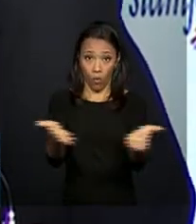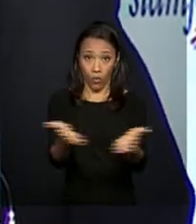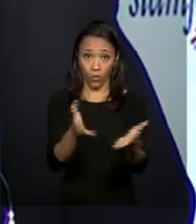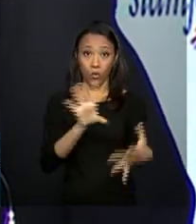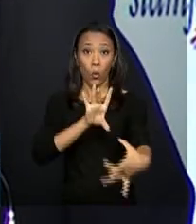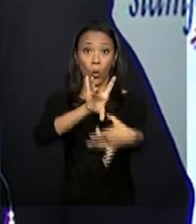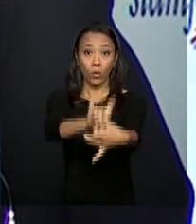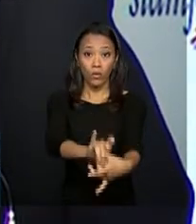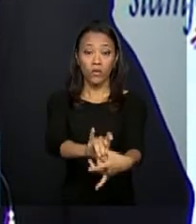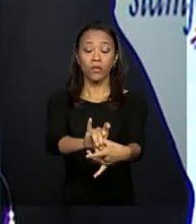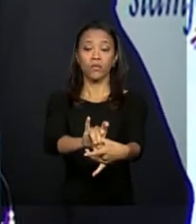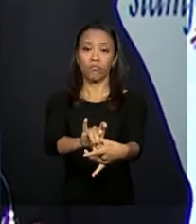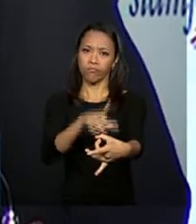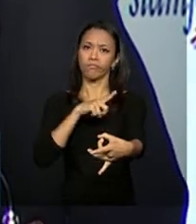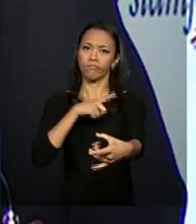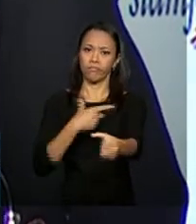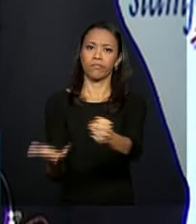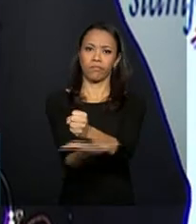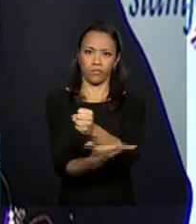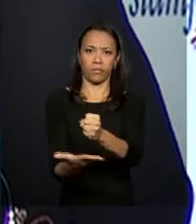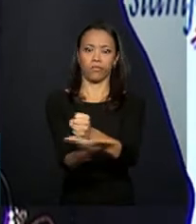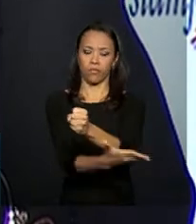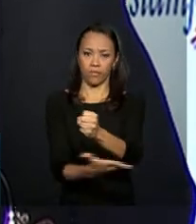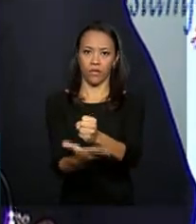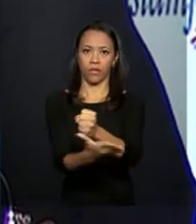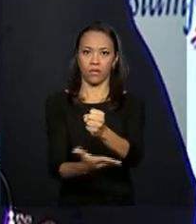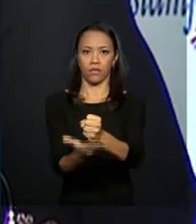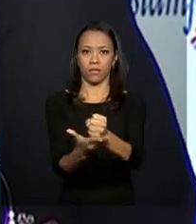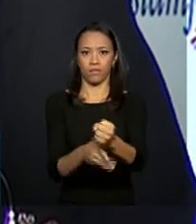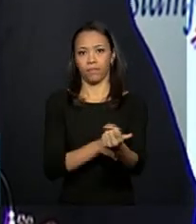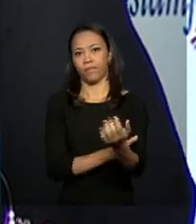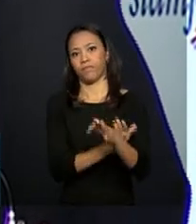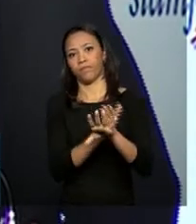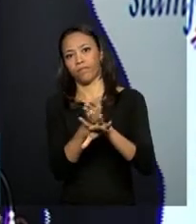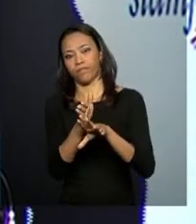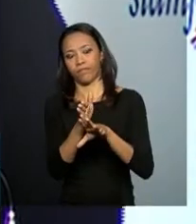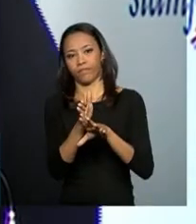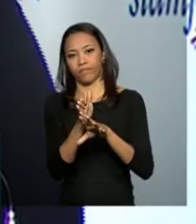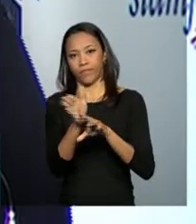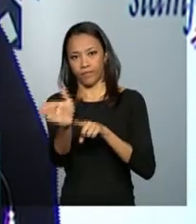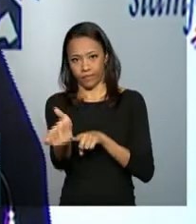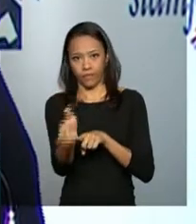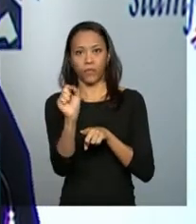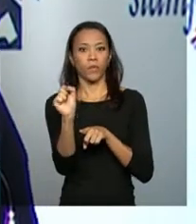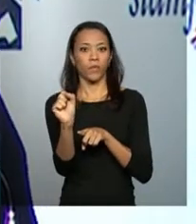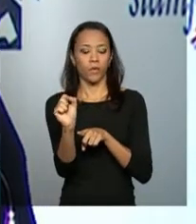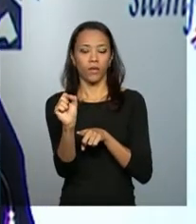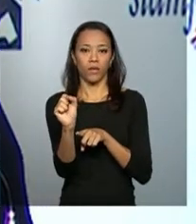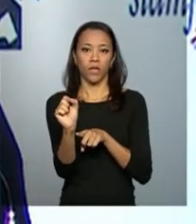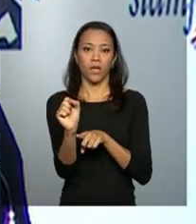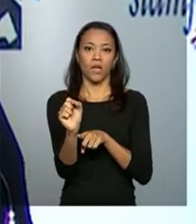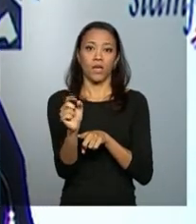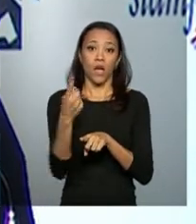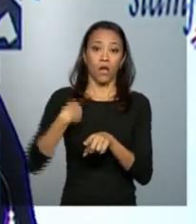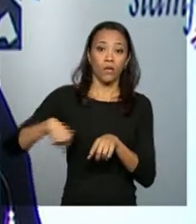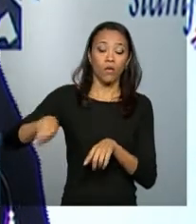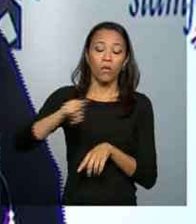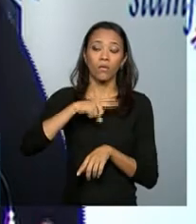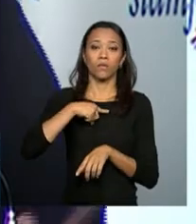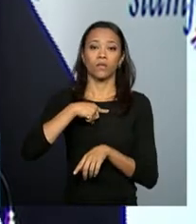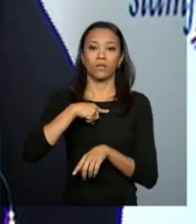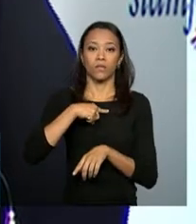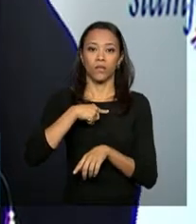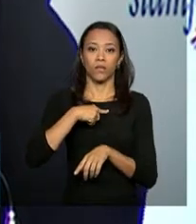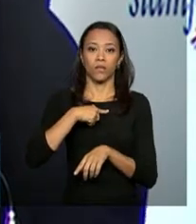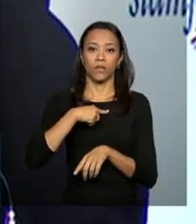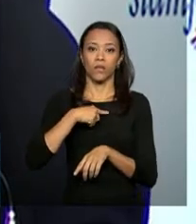são sólidos, tanto do ponto de vista do fato que a nossa... E